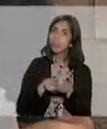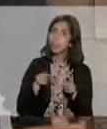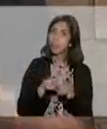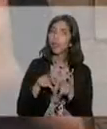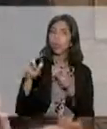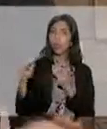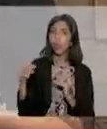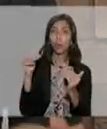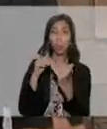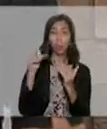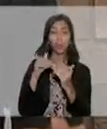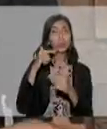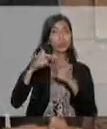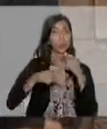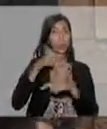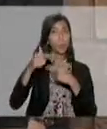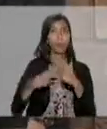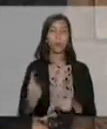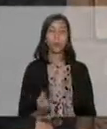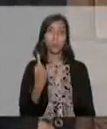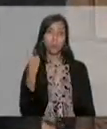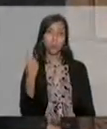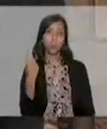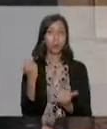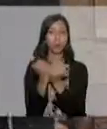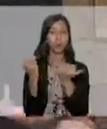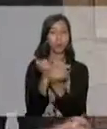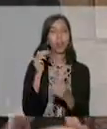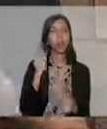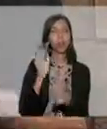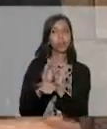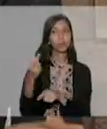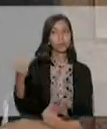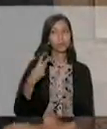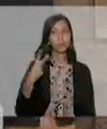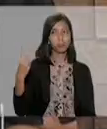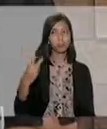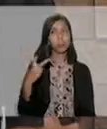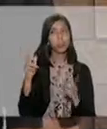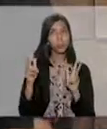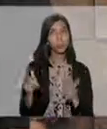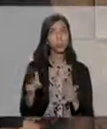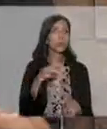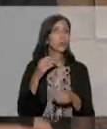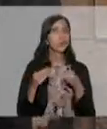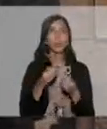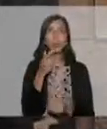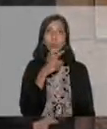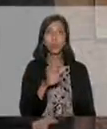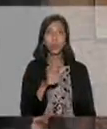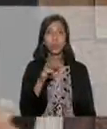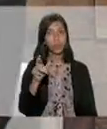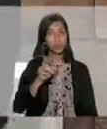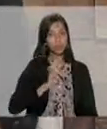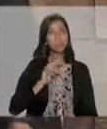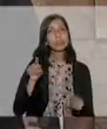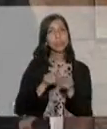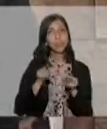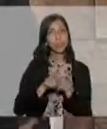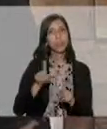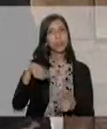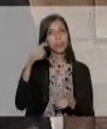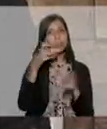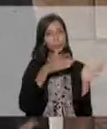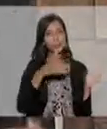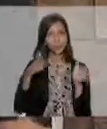mesmo peso, porque é o trabalho das duas. Ali não é você colaborando com alguém, são as duas com o mesmo peso. Como é que isso funciona? Você vai responder também